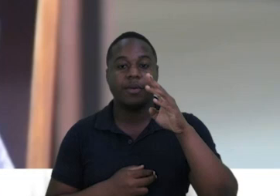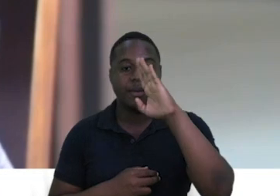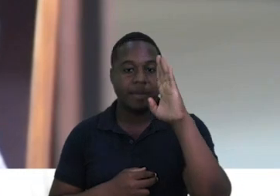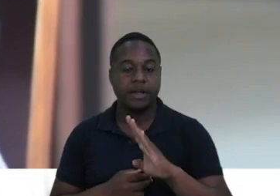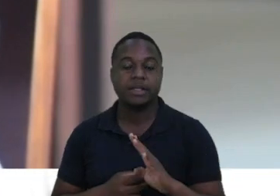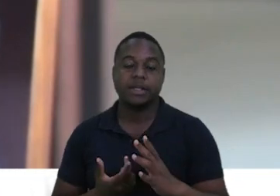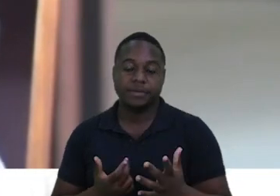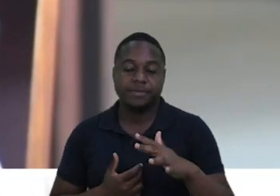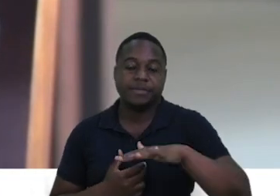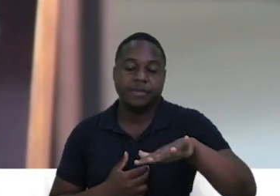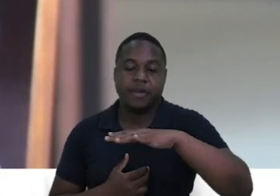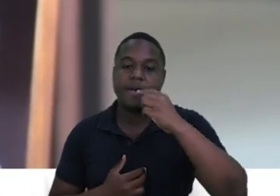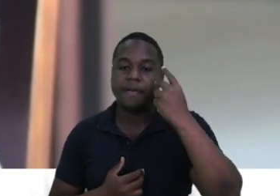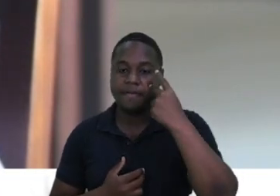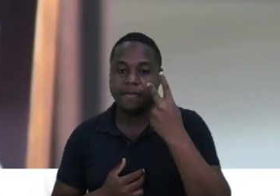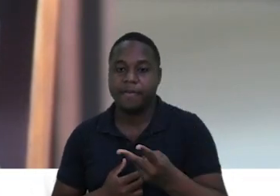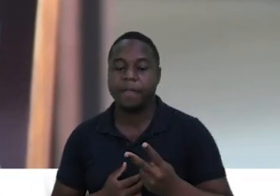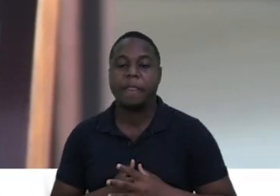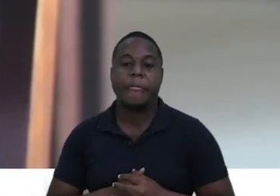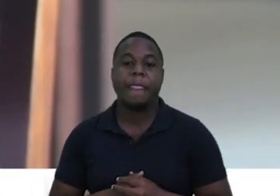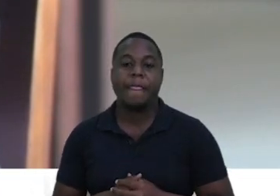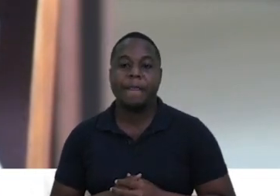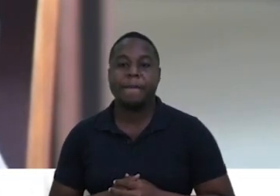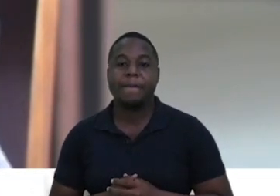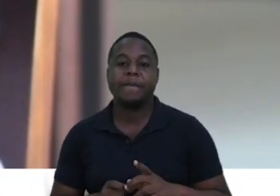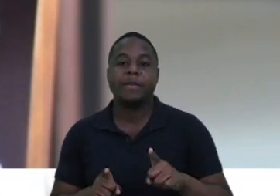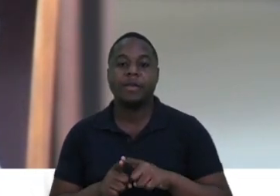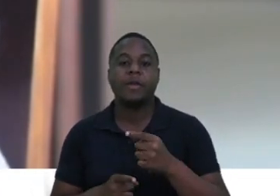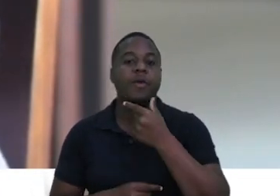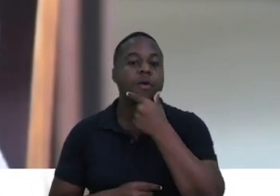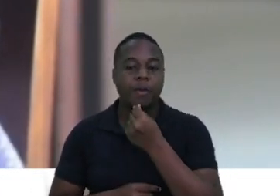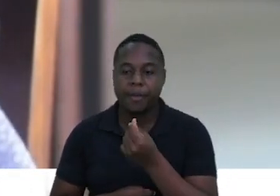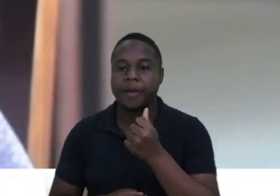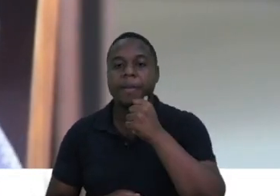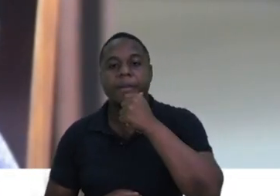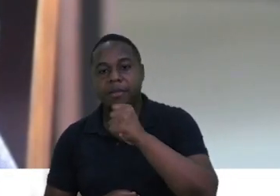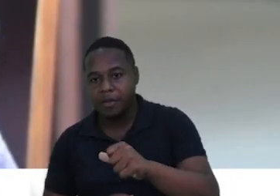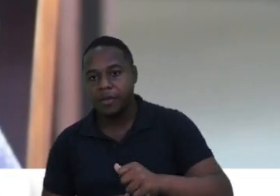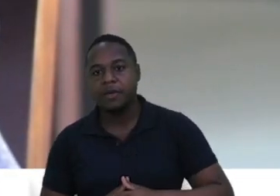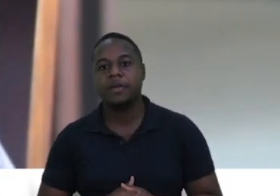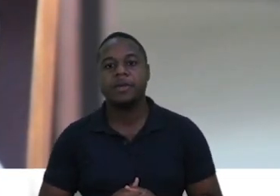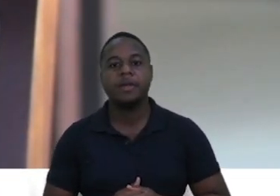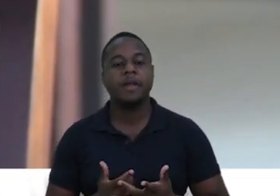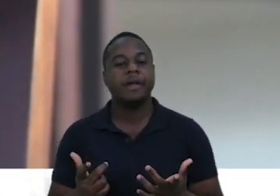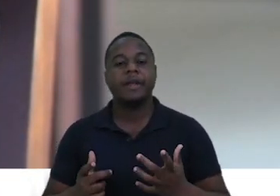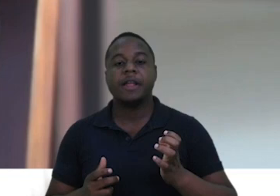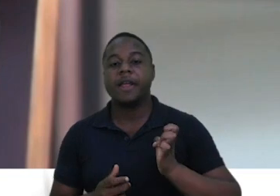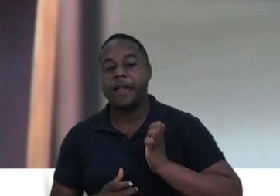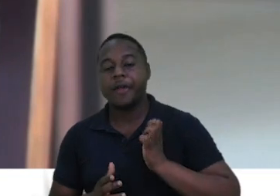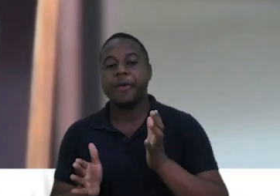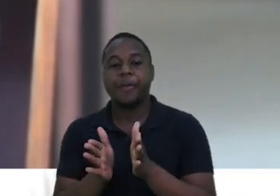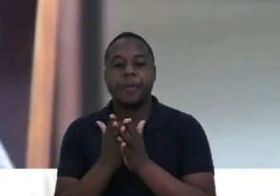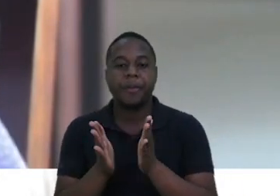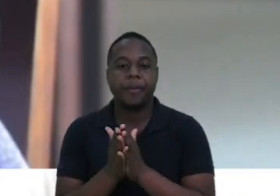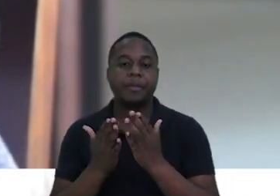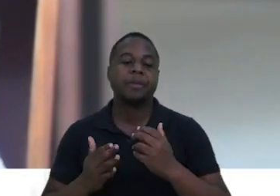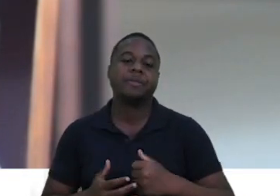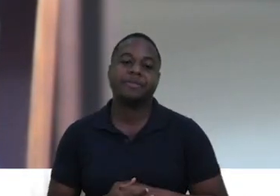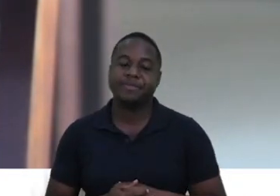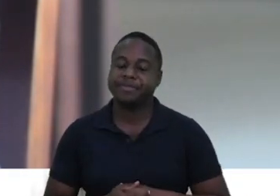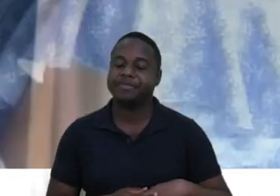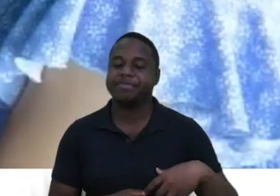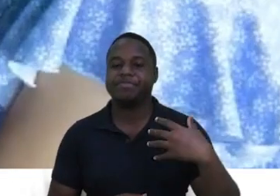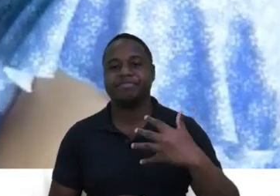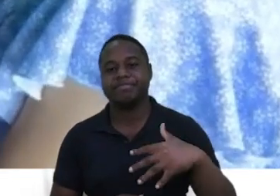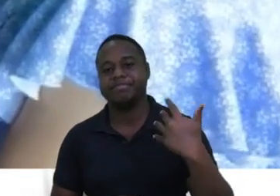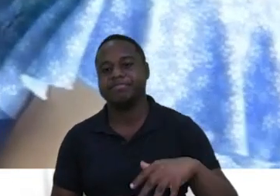até aqui na nossa terra também, né? Sim. Essa questão de gênero, né? Questão de classes sociais. Cara, que situação, viu? Com